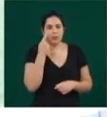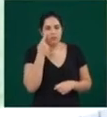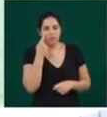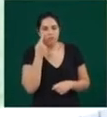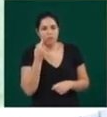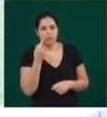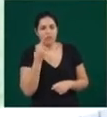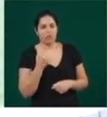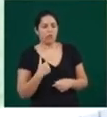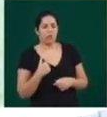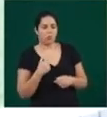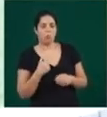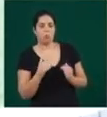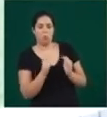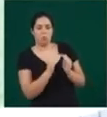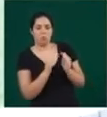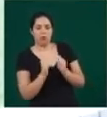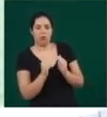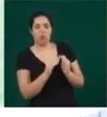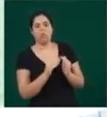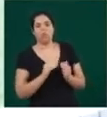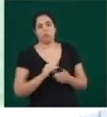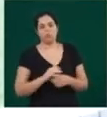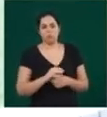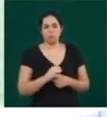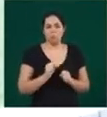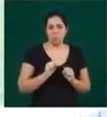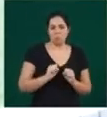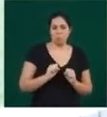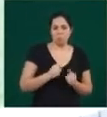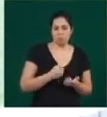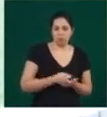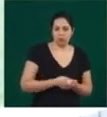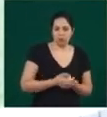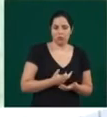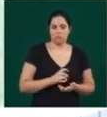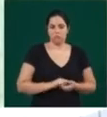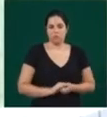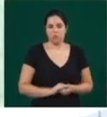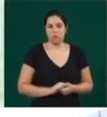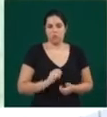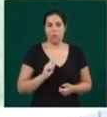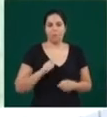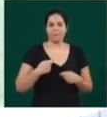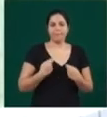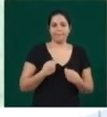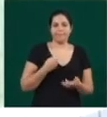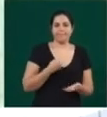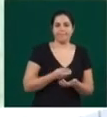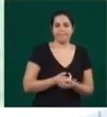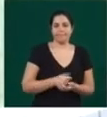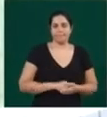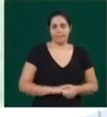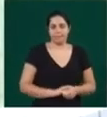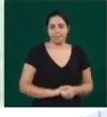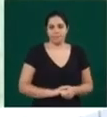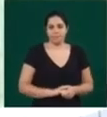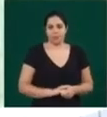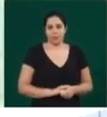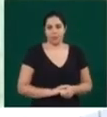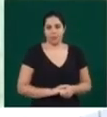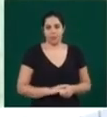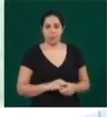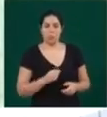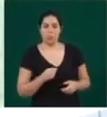realidade financeira da edificação. O que é as despesas que mais oneram a taxa de condomínio, em que ele pode